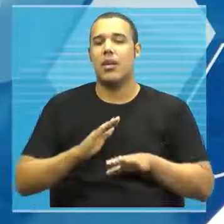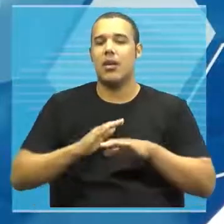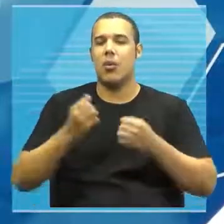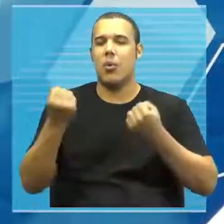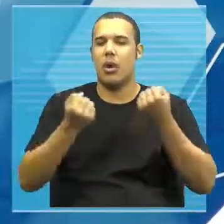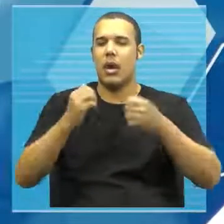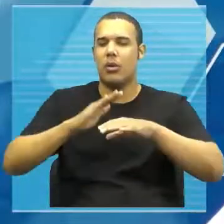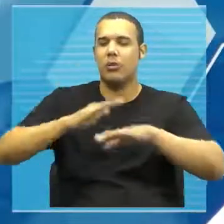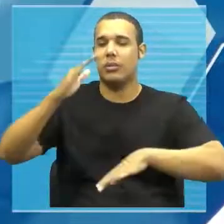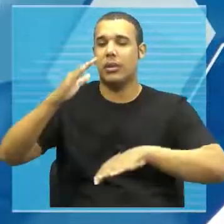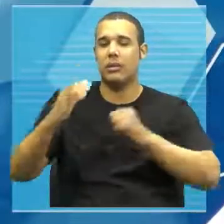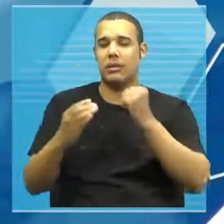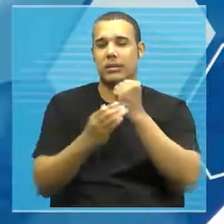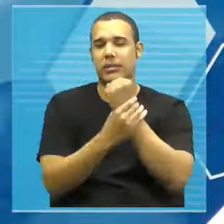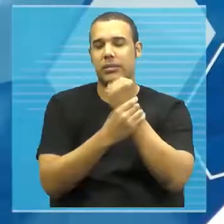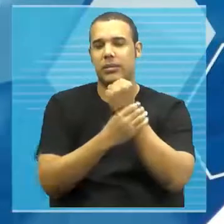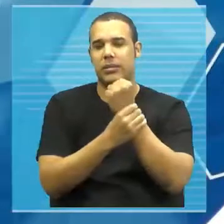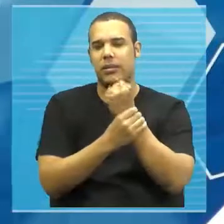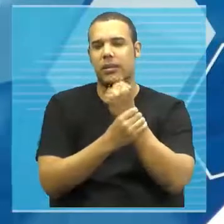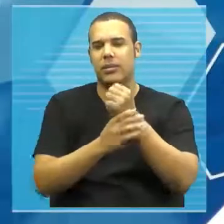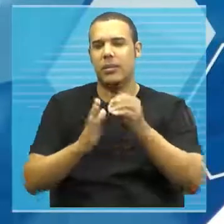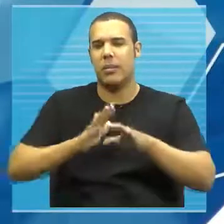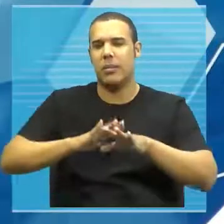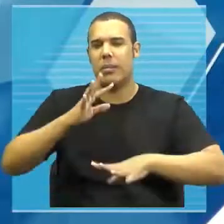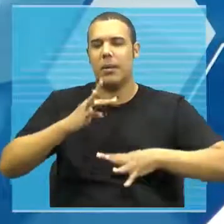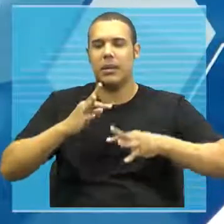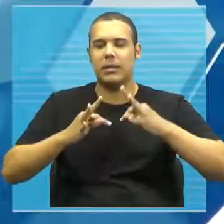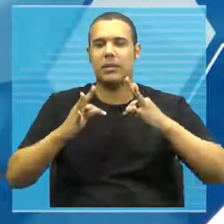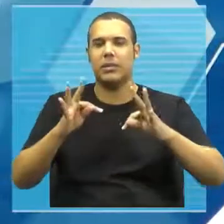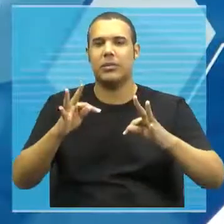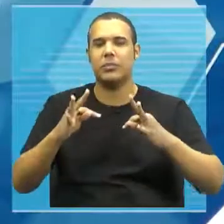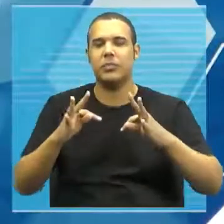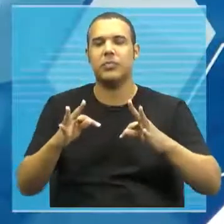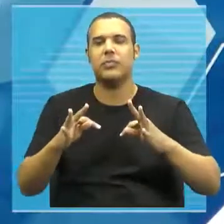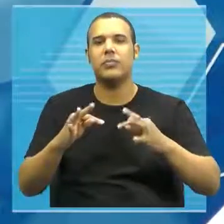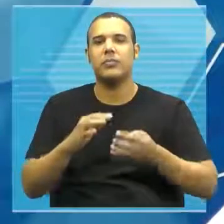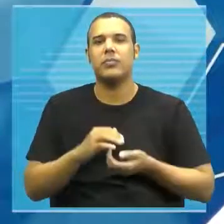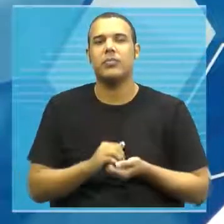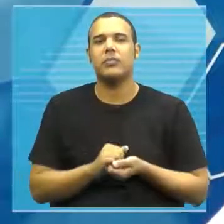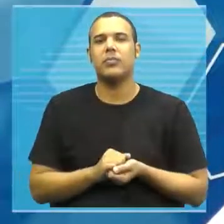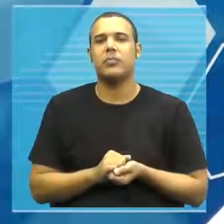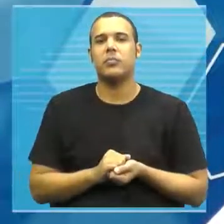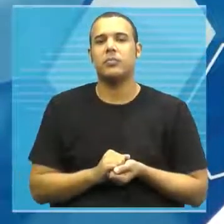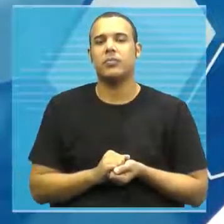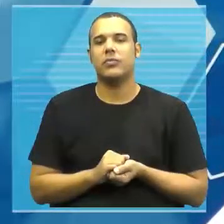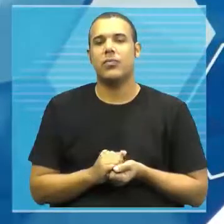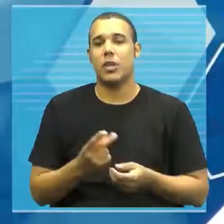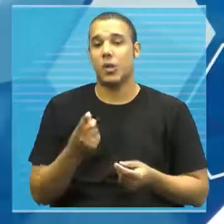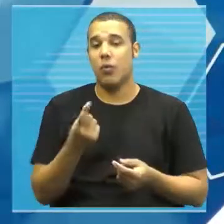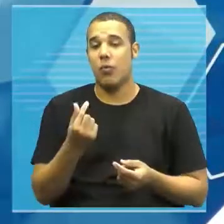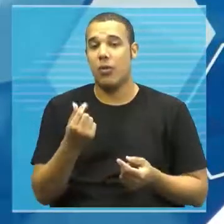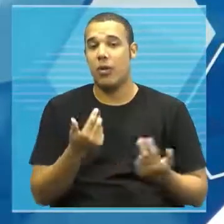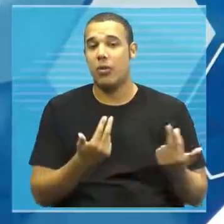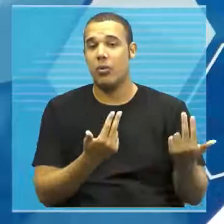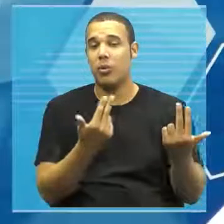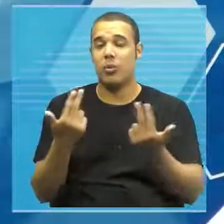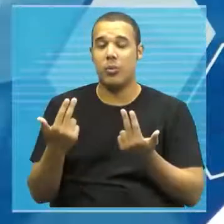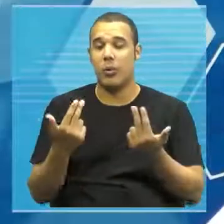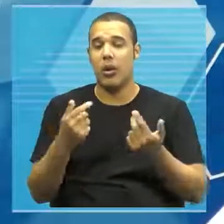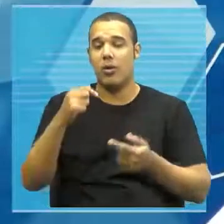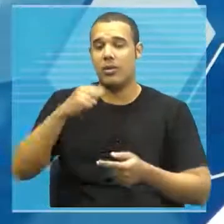seguros muito mais tecnológicos e no mesmo preço dos carros nacionais